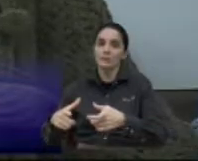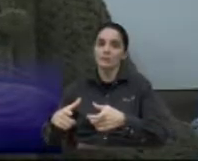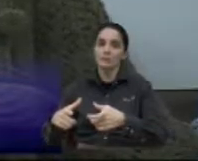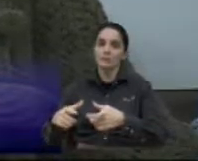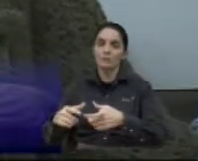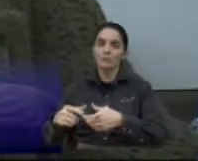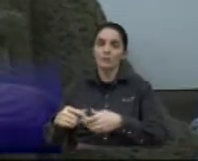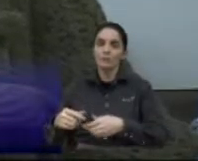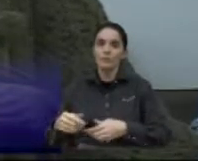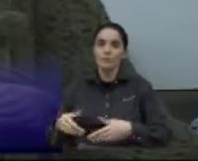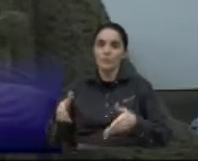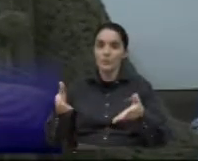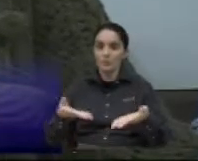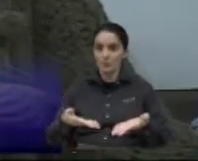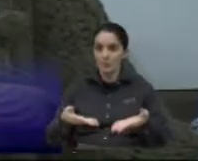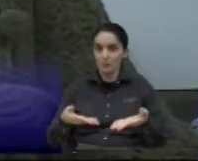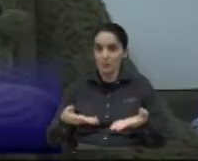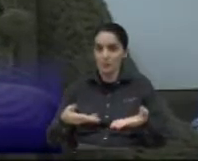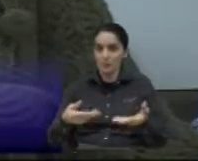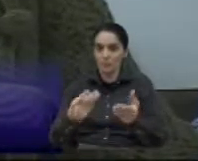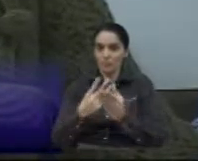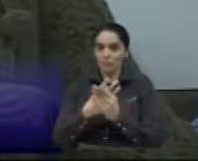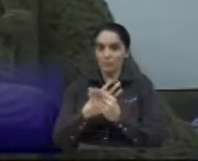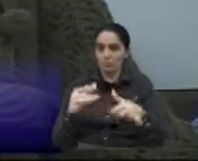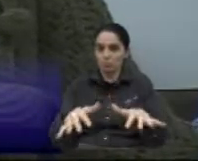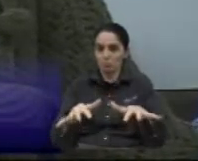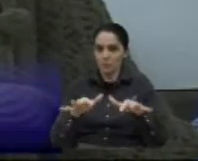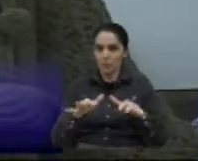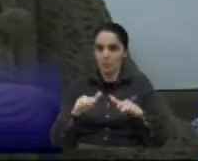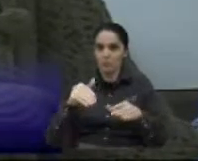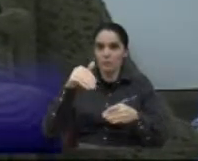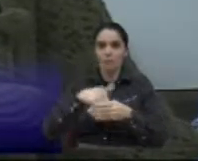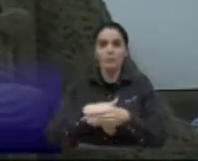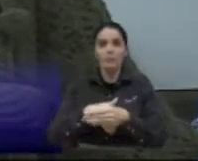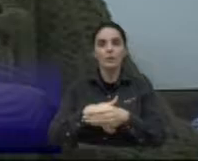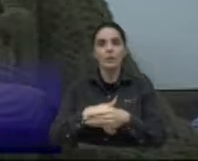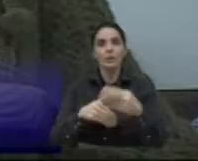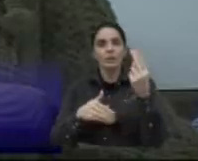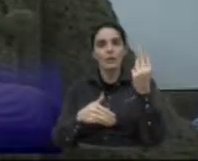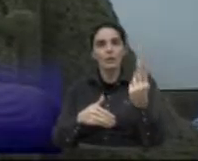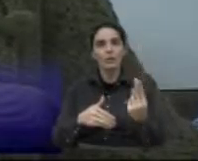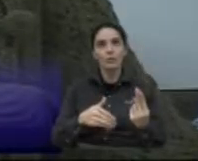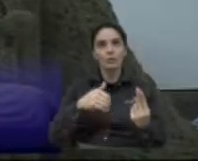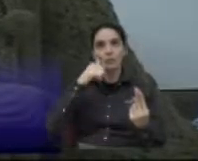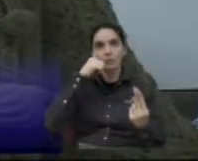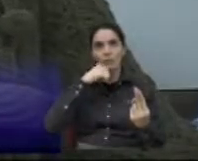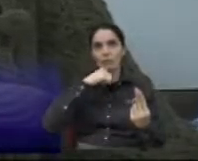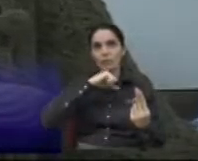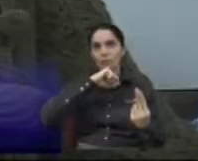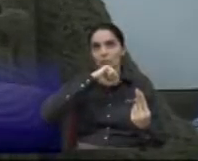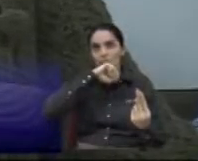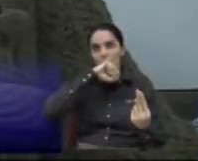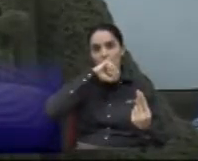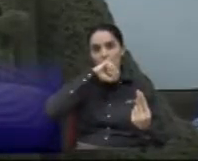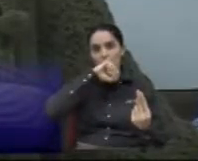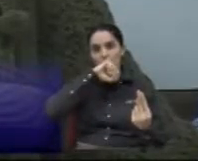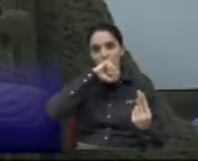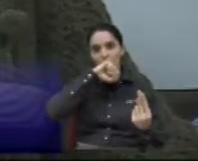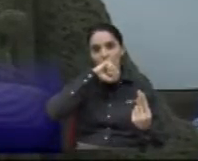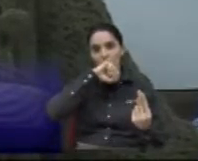para votação é como a mãe adotiva que recebe o